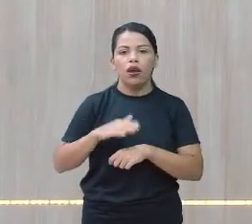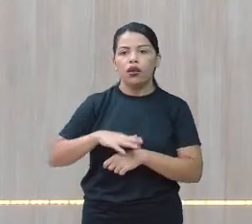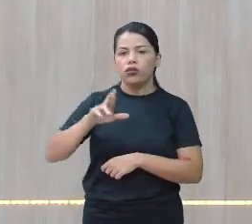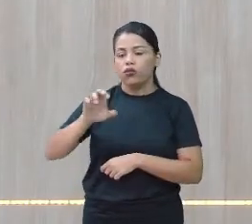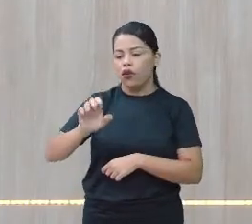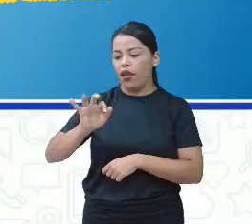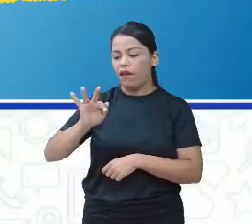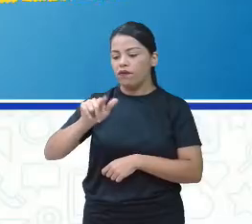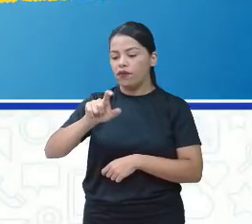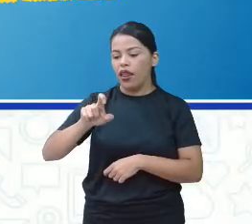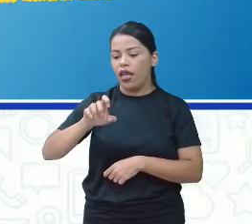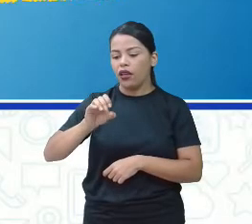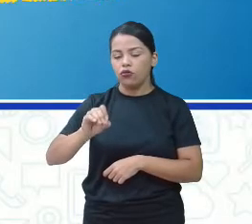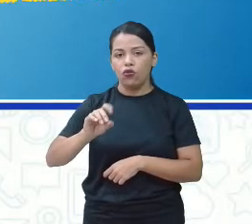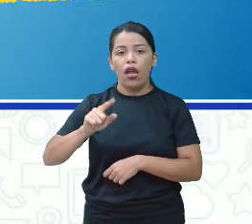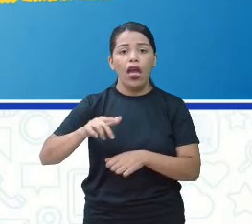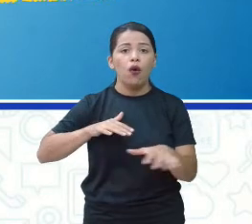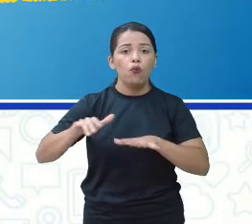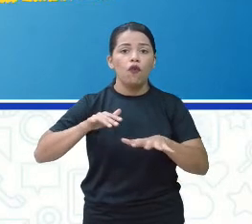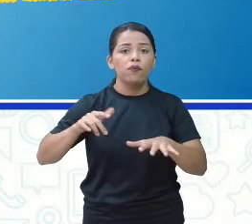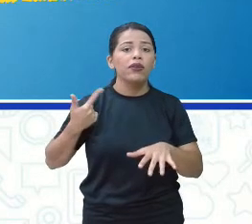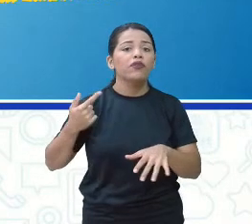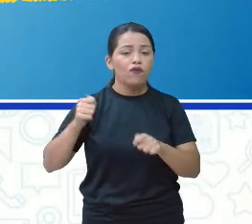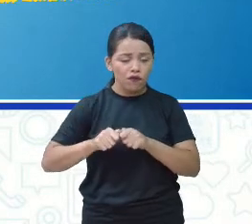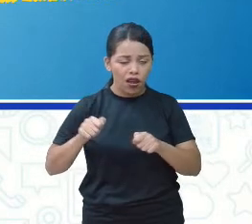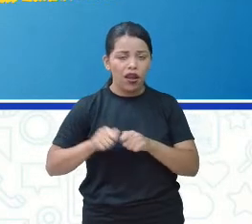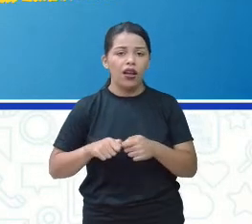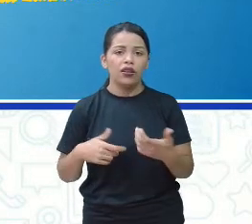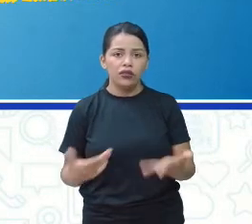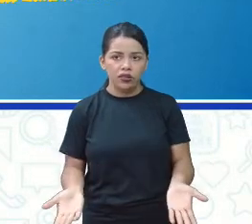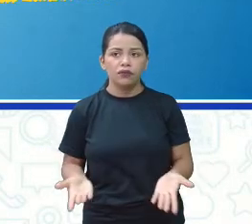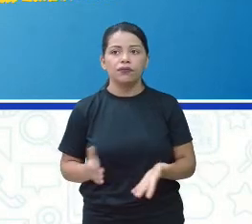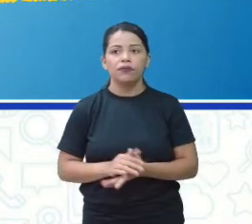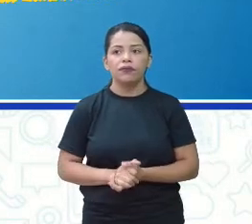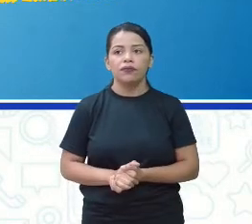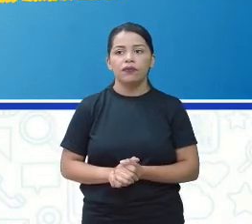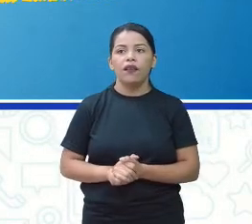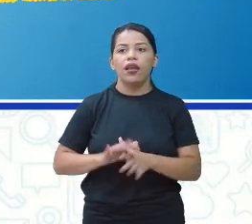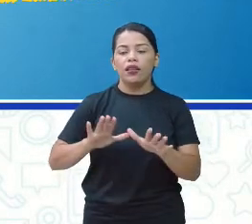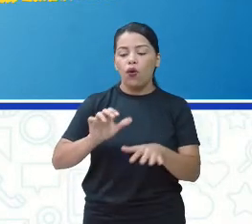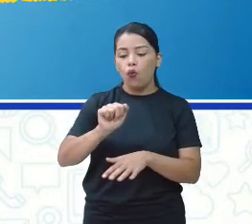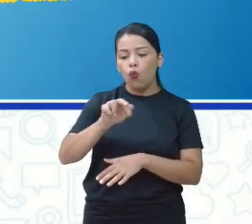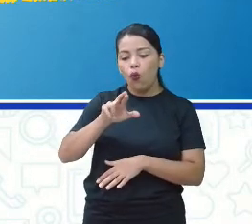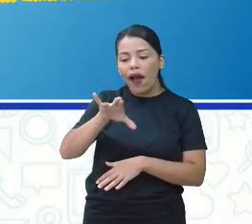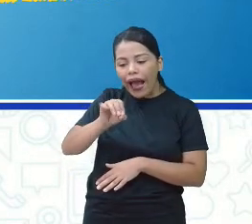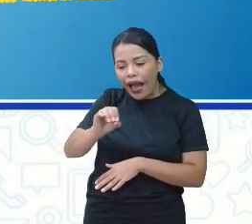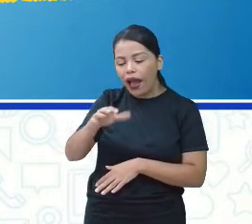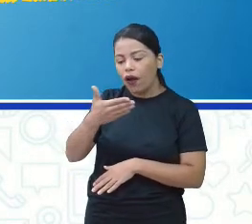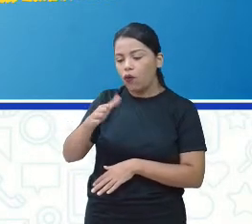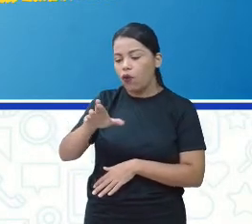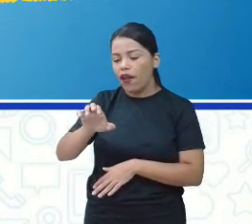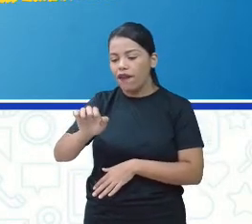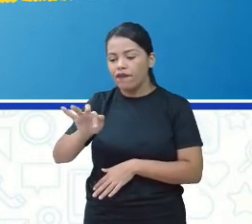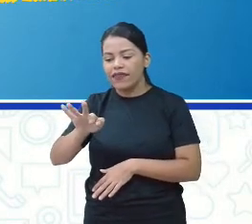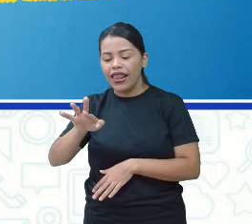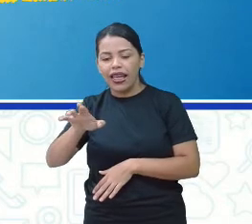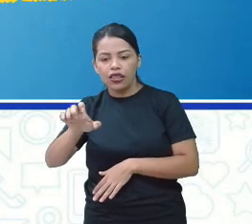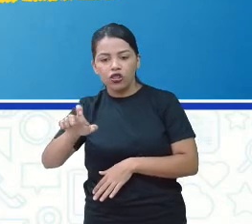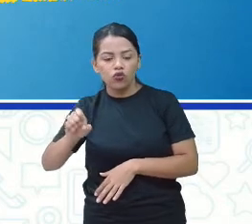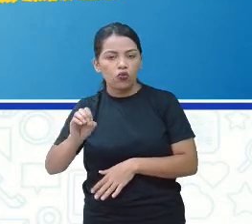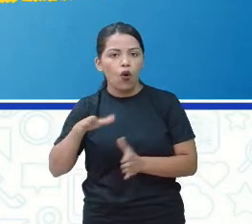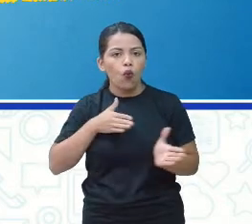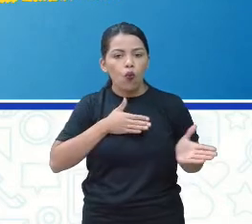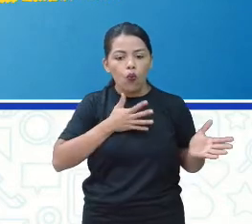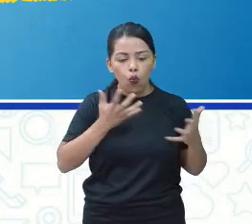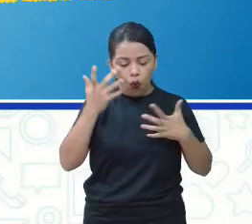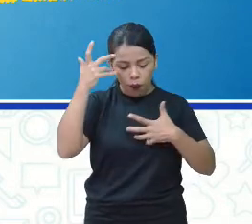movimento executado. Né? Já o arco reflexo é o caminho percorrido pelo impulso nervoso, que levou à